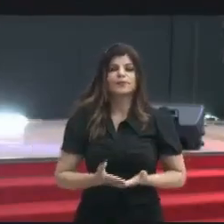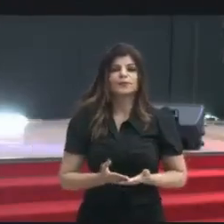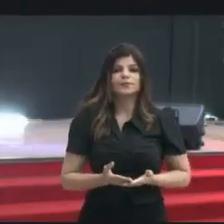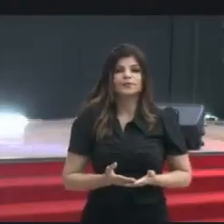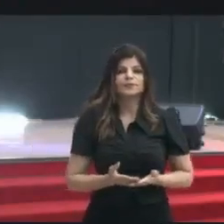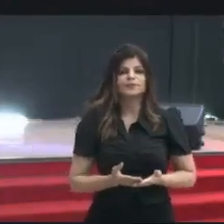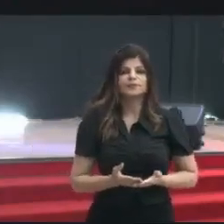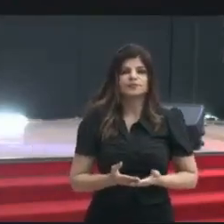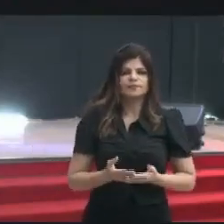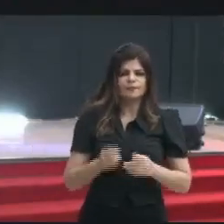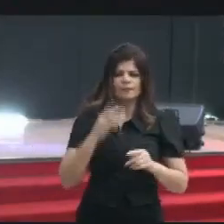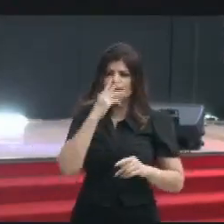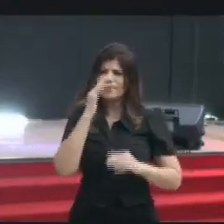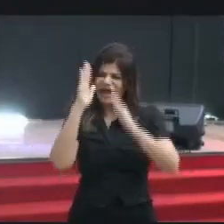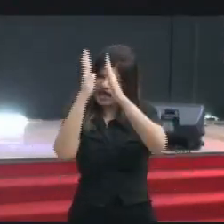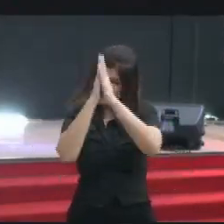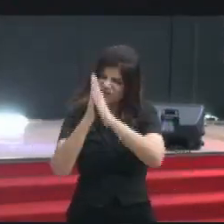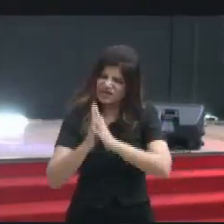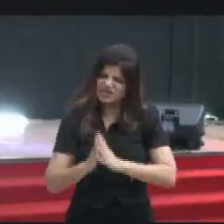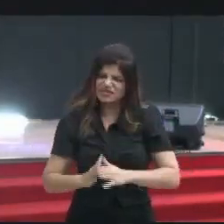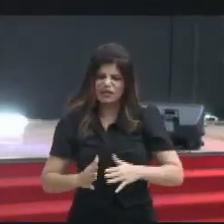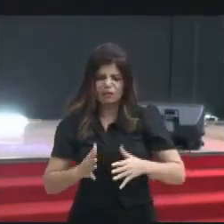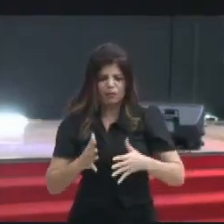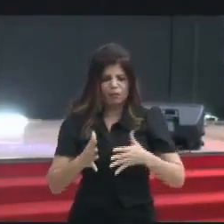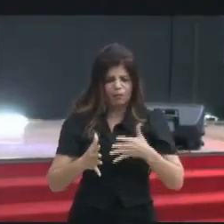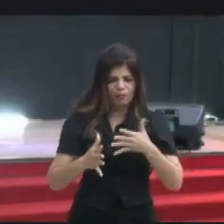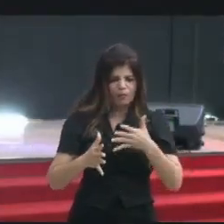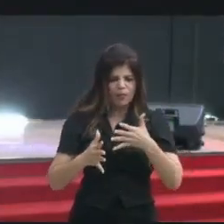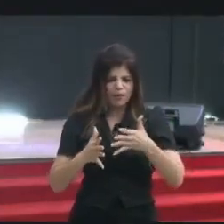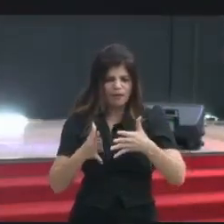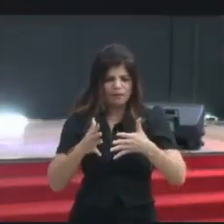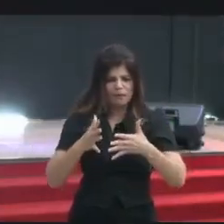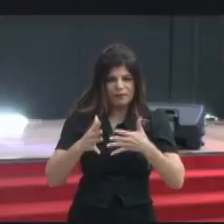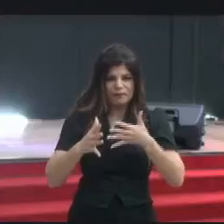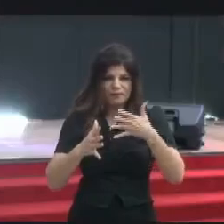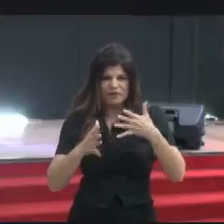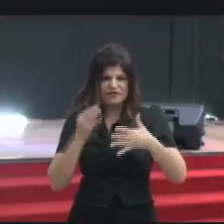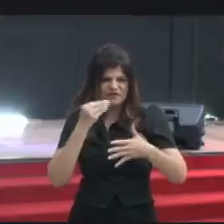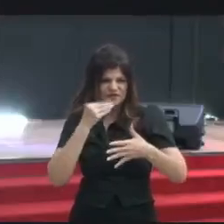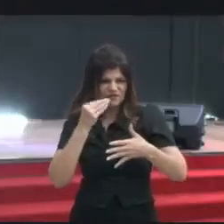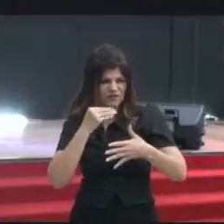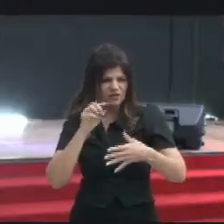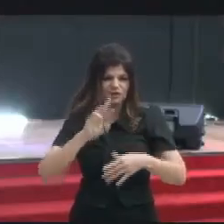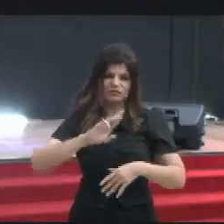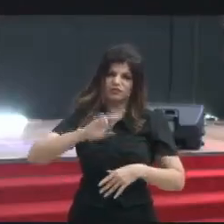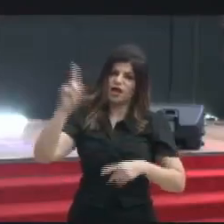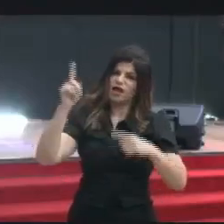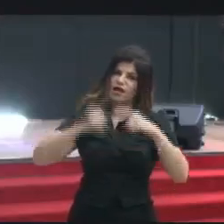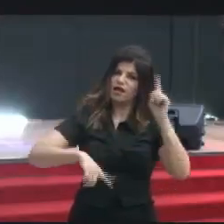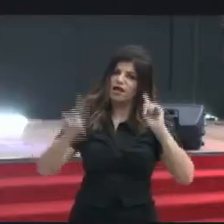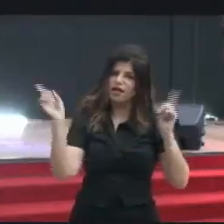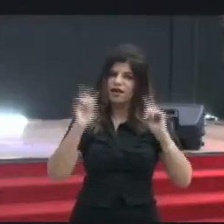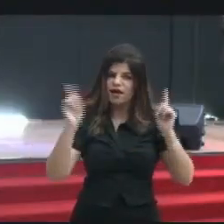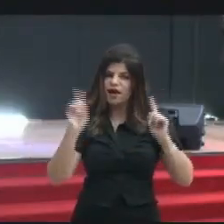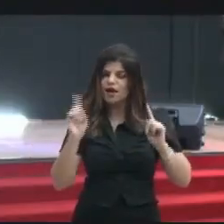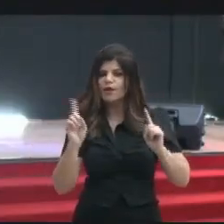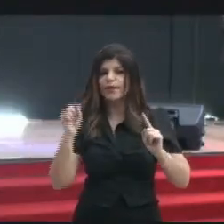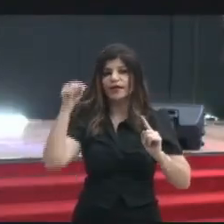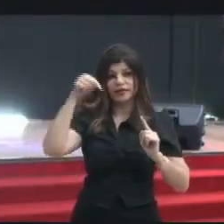Adoração fria não é aqui. Não. Adoração fria não é nesse